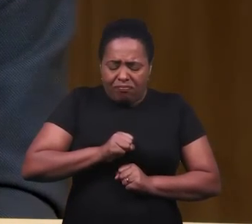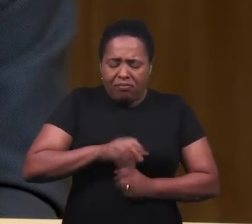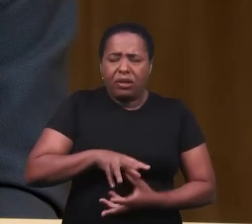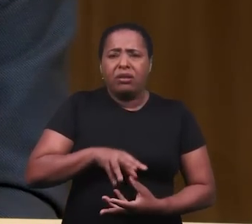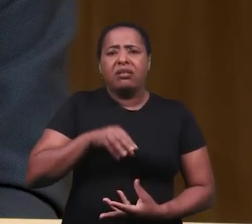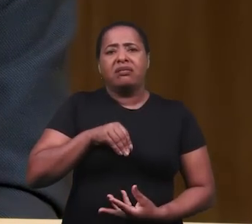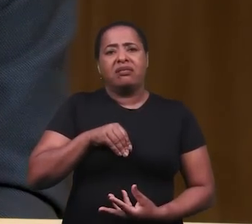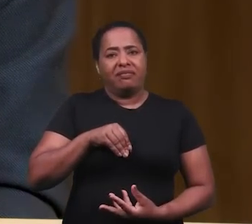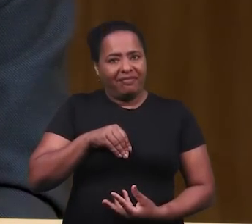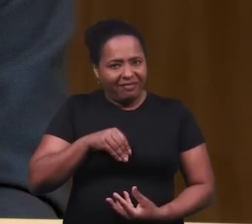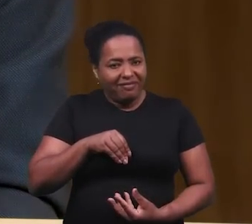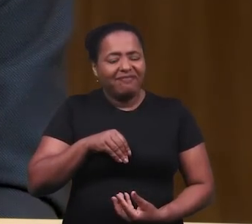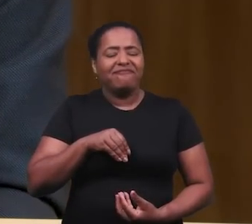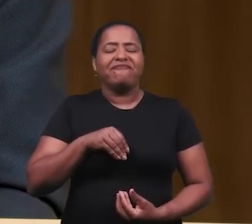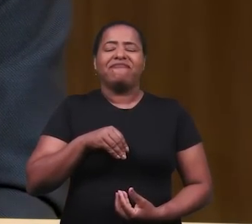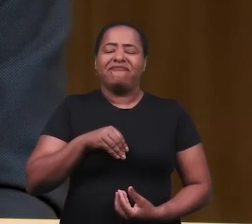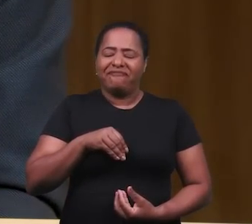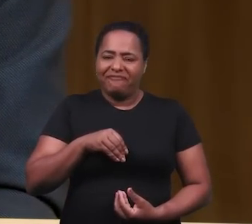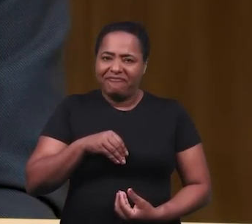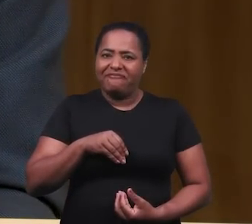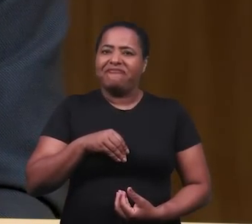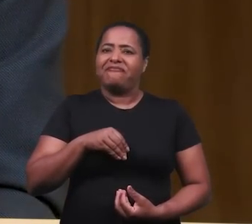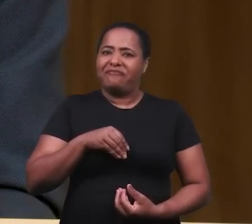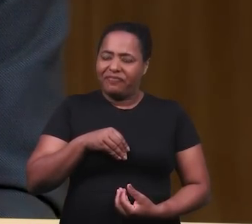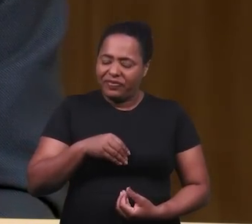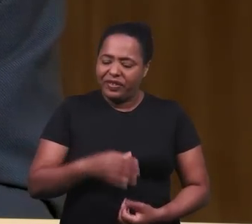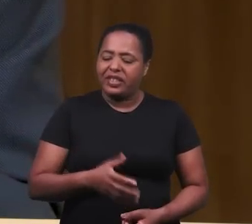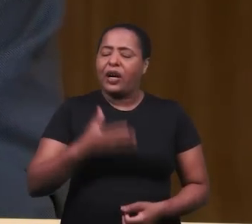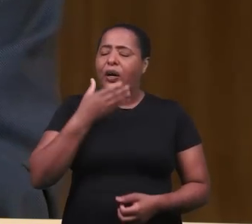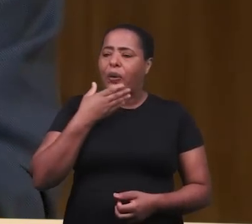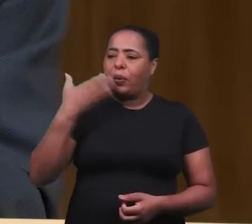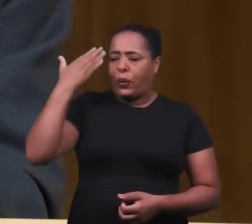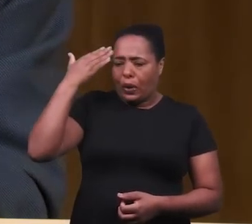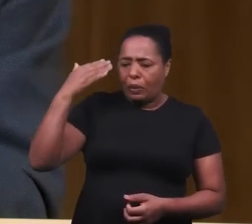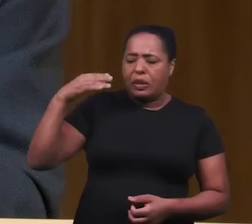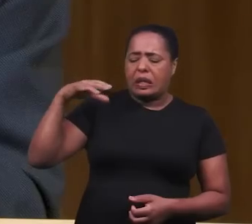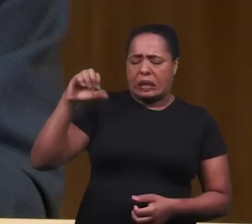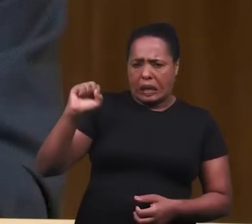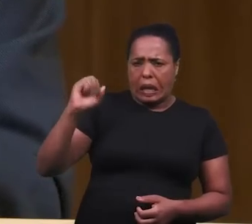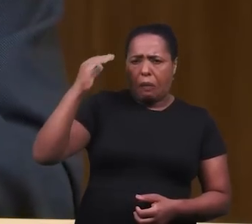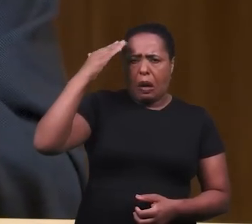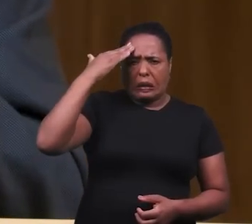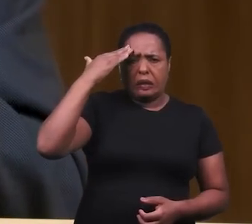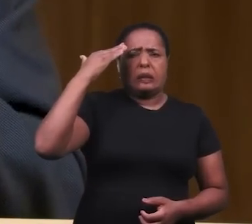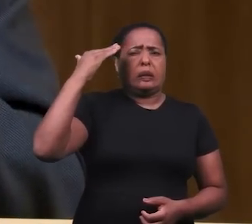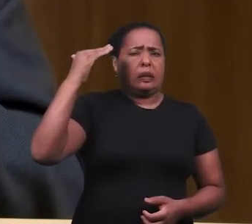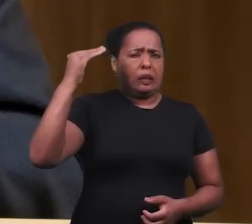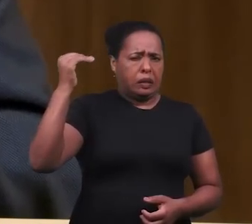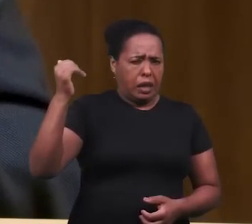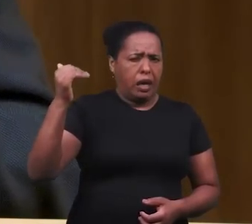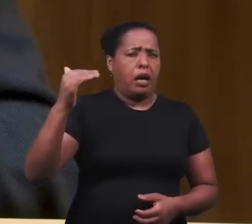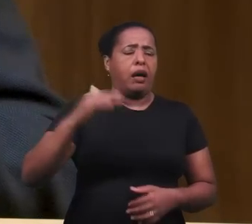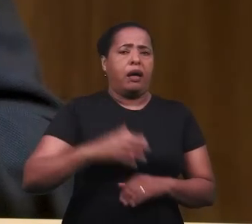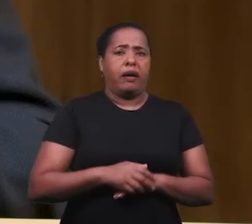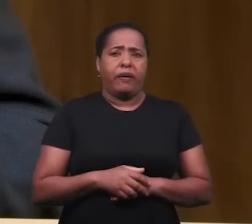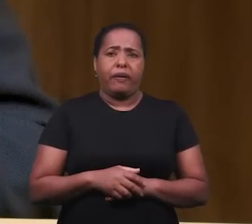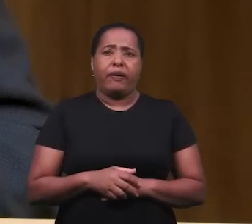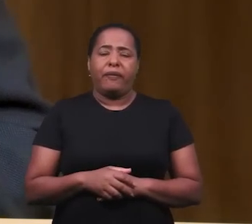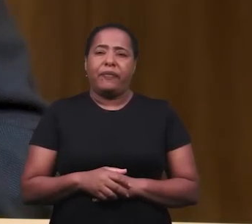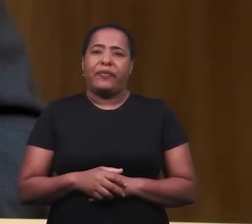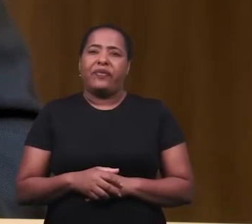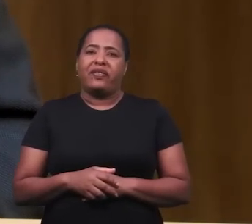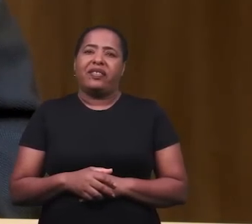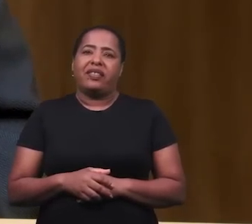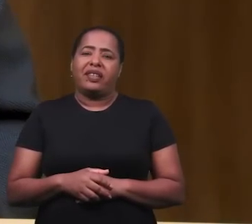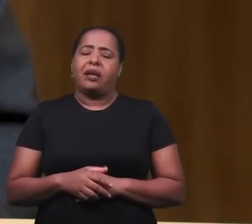palavra, você está apedrejando a alma de alguém. Então, Salomão aqui já, o Salomão idoso,